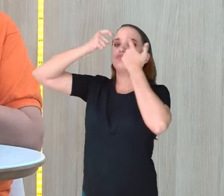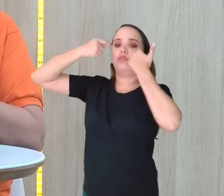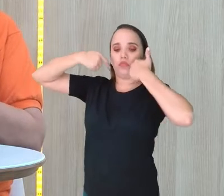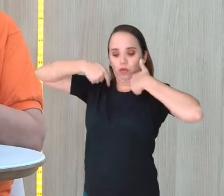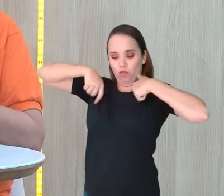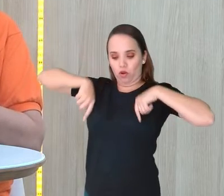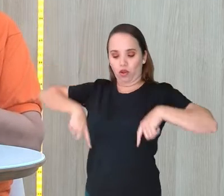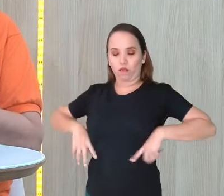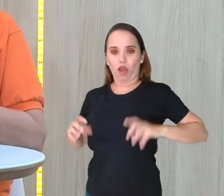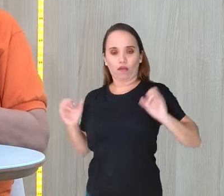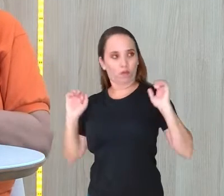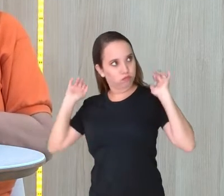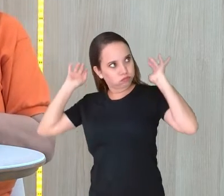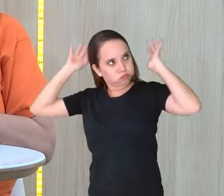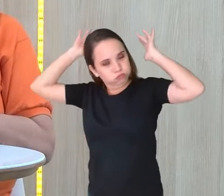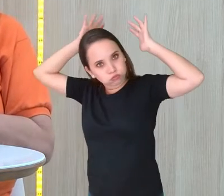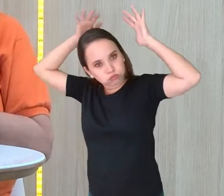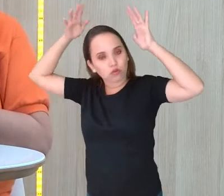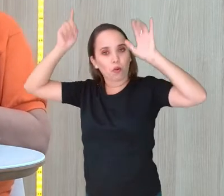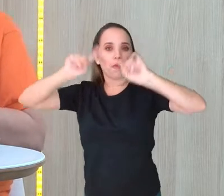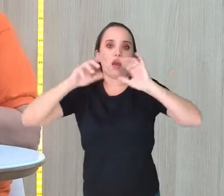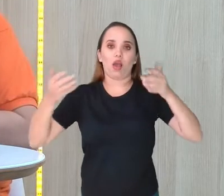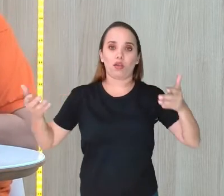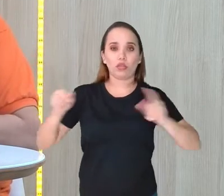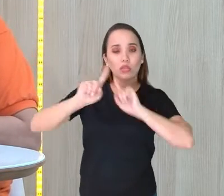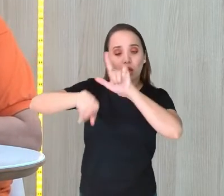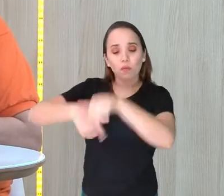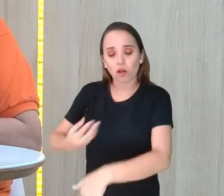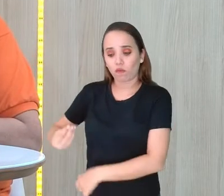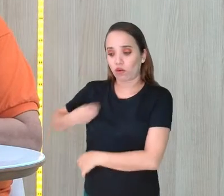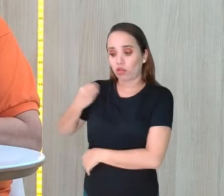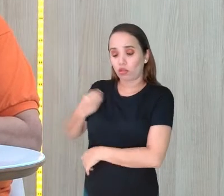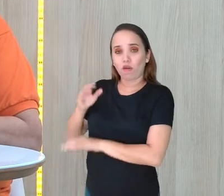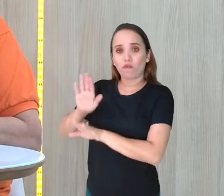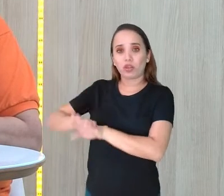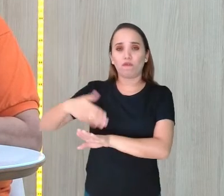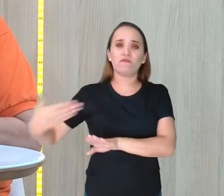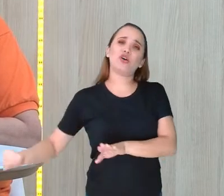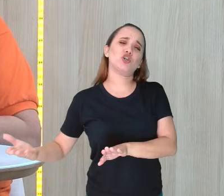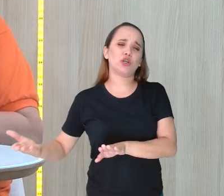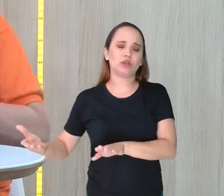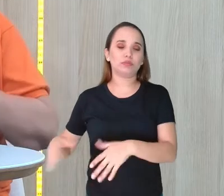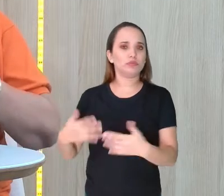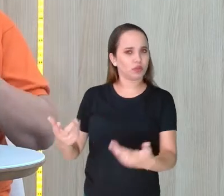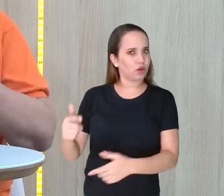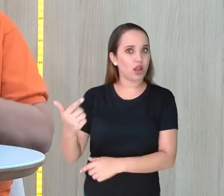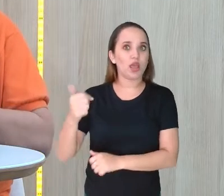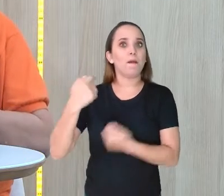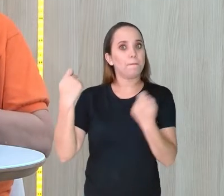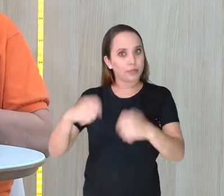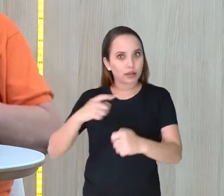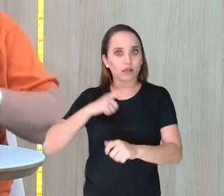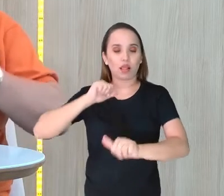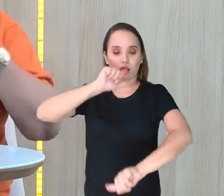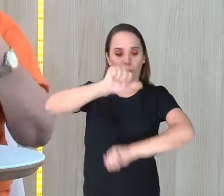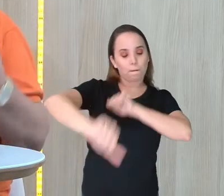oxigênio. Mas agora ele vai ter vida terrestre, então ele não pode ter mais brânquia. O que é que vai acontecer? Ele já tem os pulmões, precisa ser